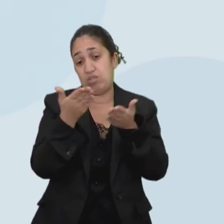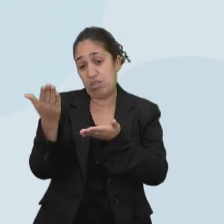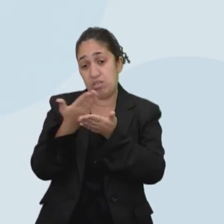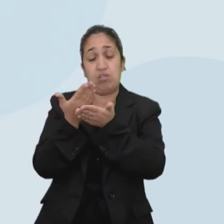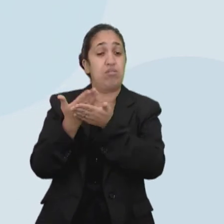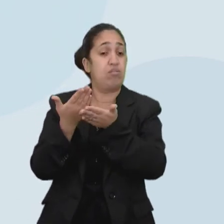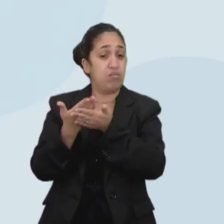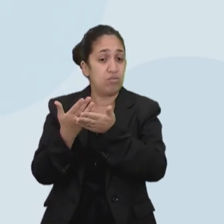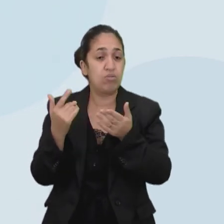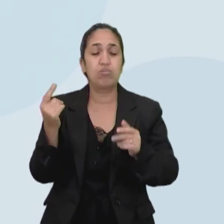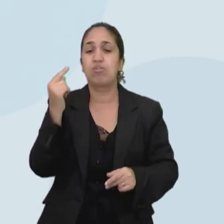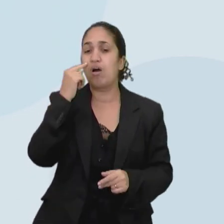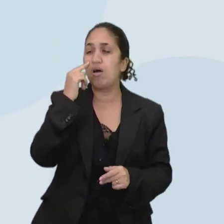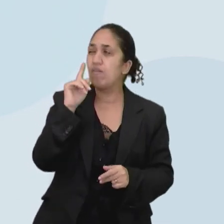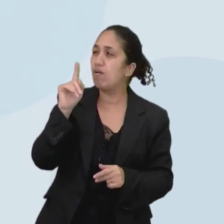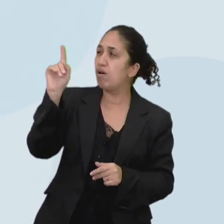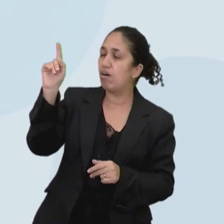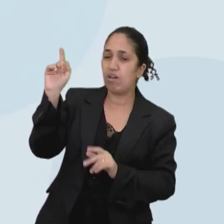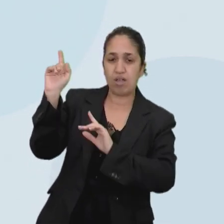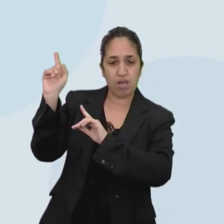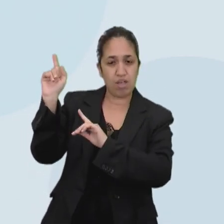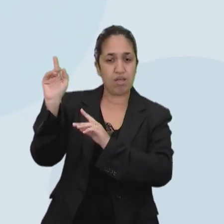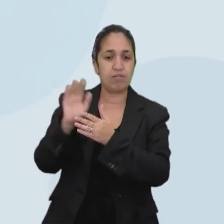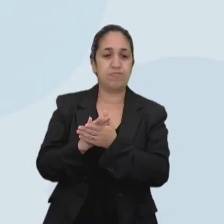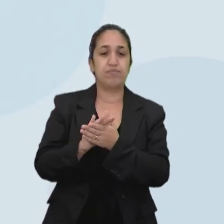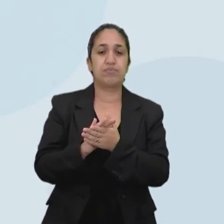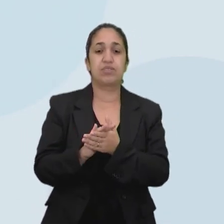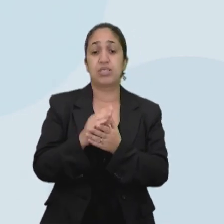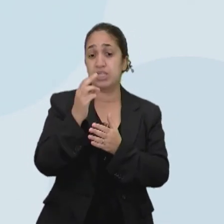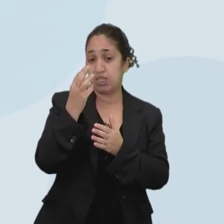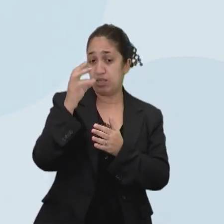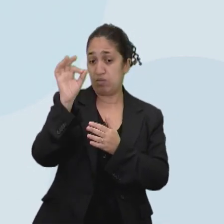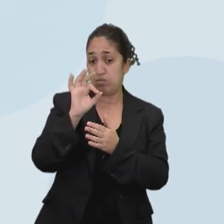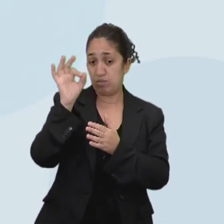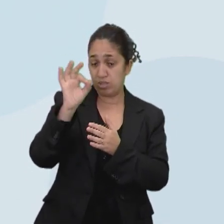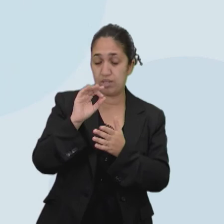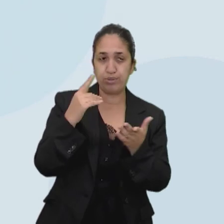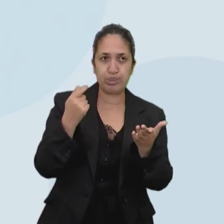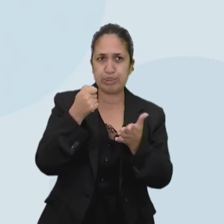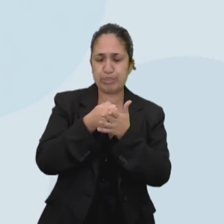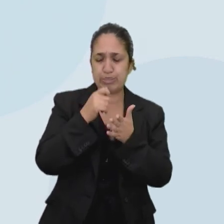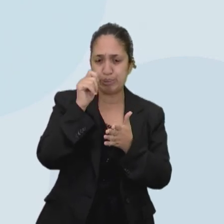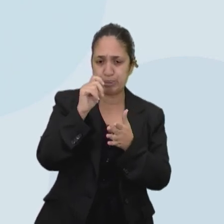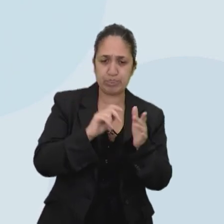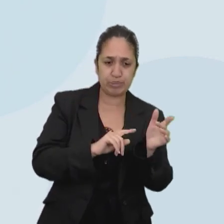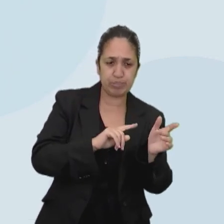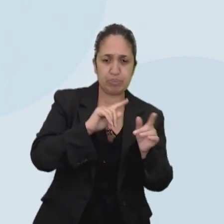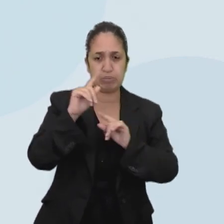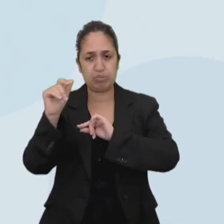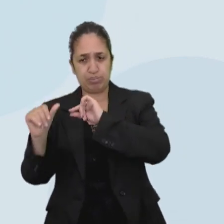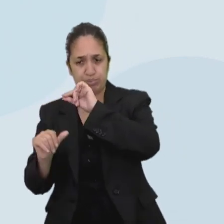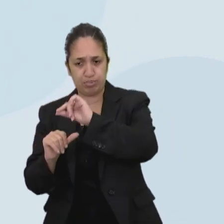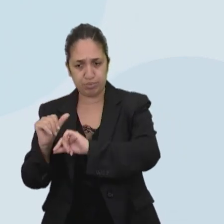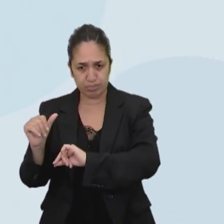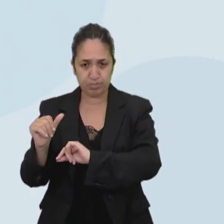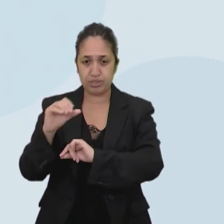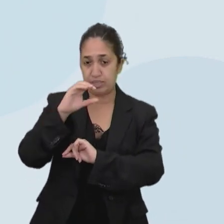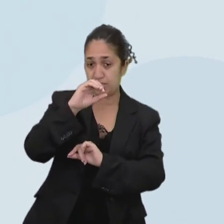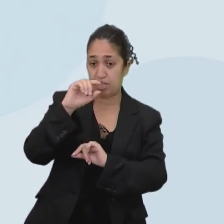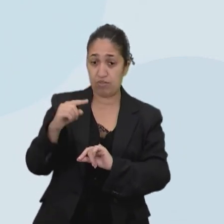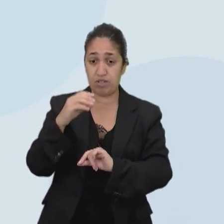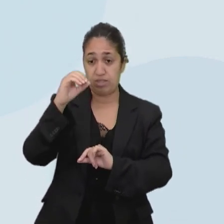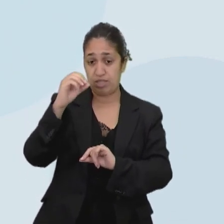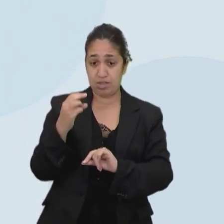estudo. O fato é que a gente tem aí 3% e a gente obrigatoriamente fazer essa conversão. Destaco